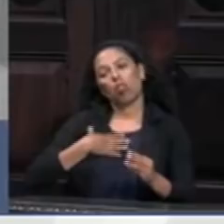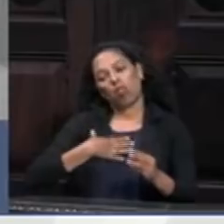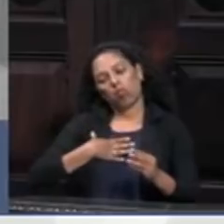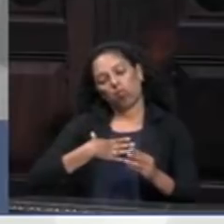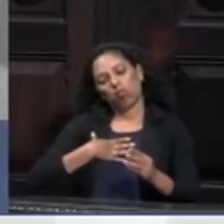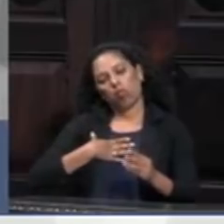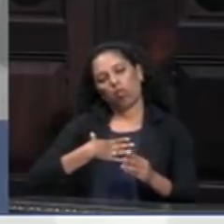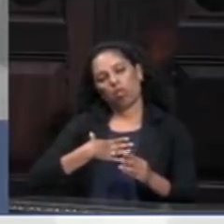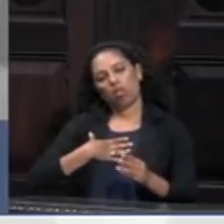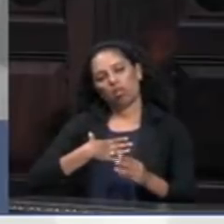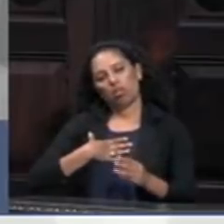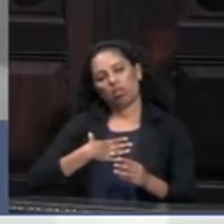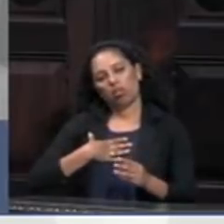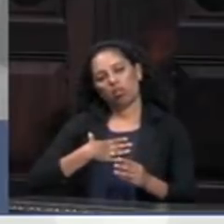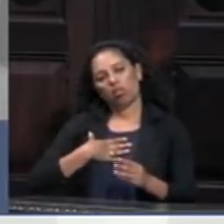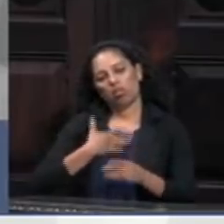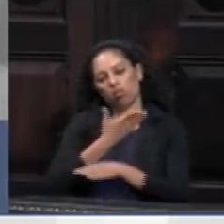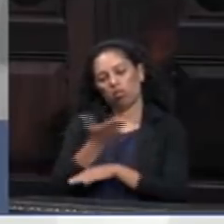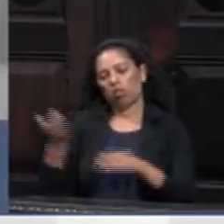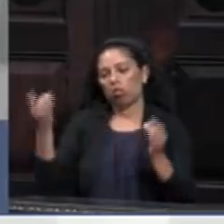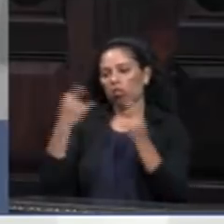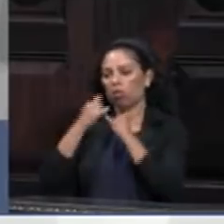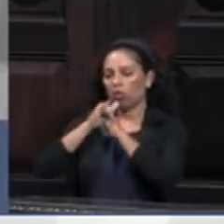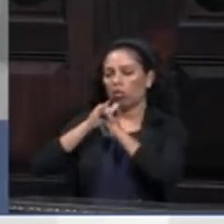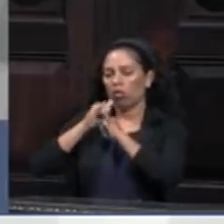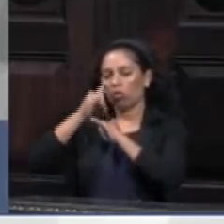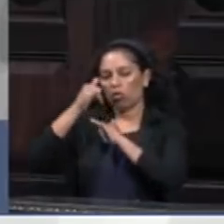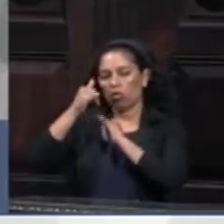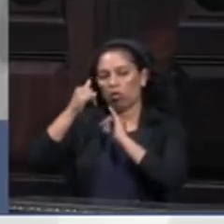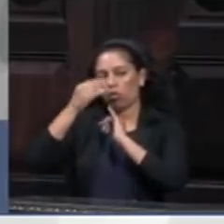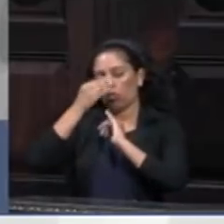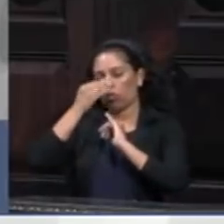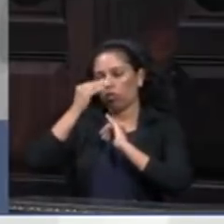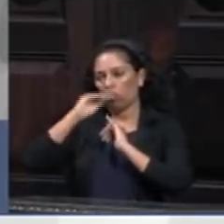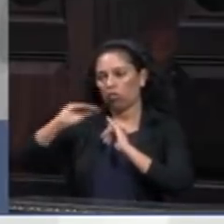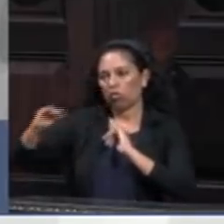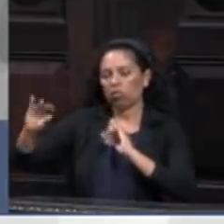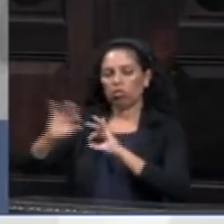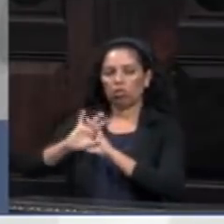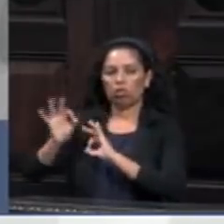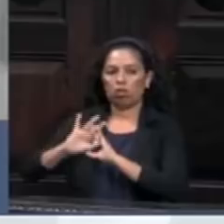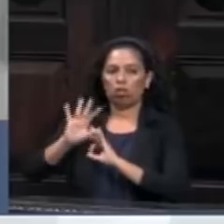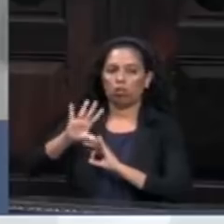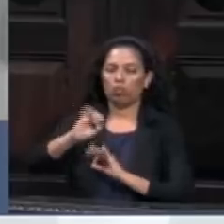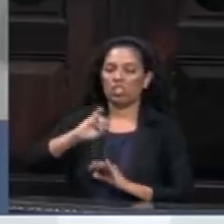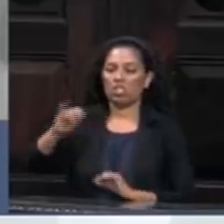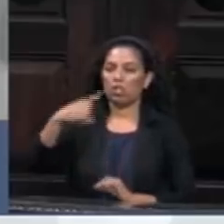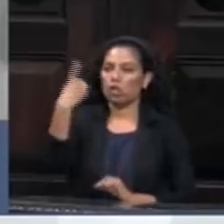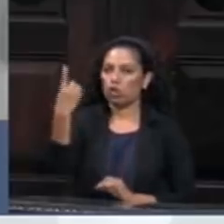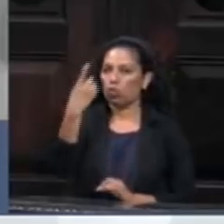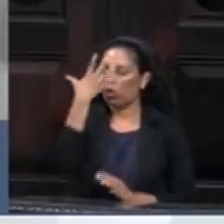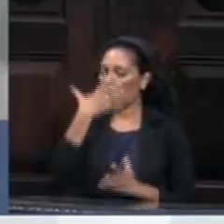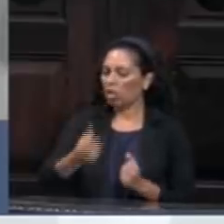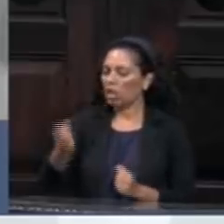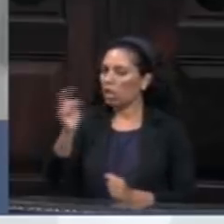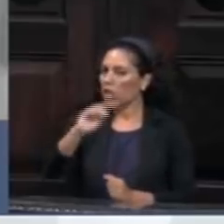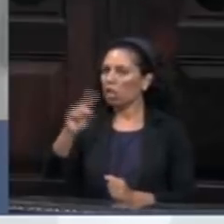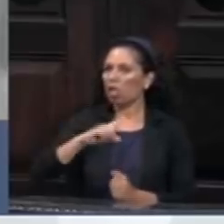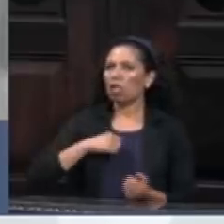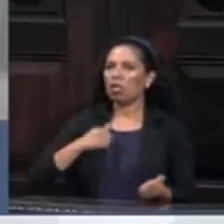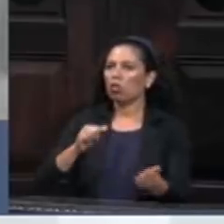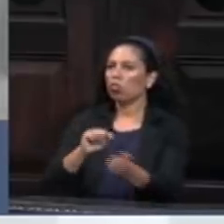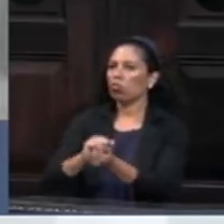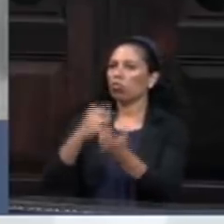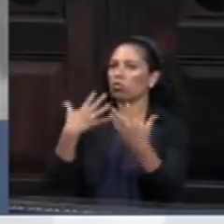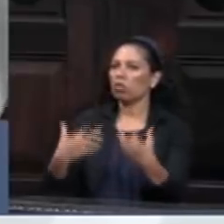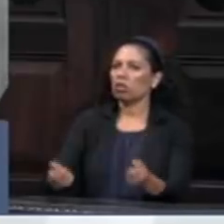vou romper o acordo. Se tiver apenas um que rompa, eu rompi o acordo.